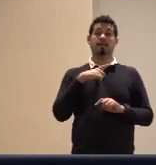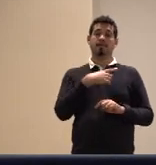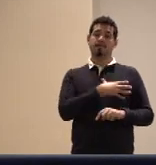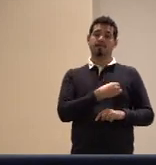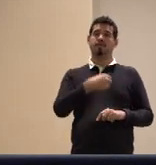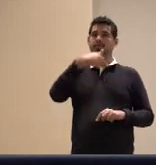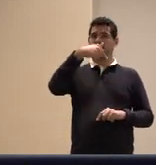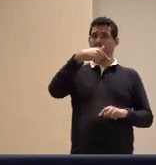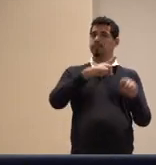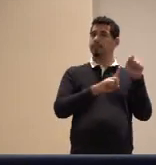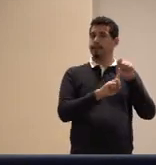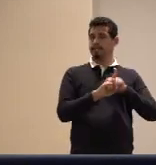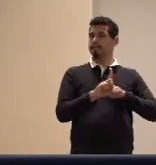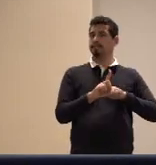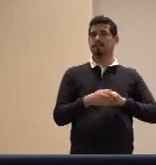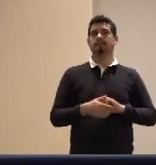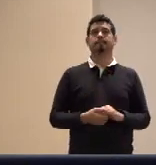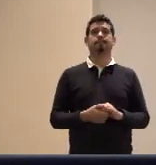meses.